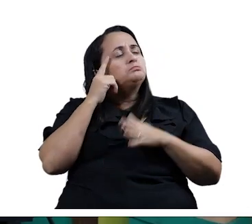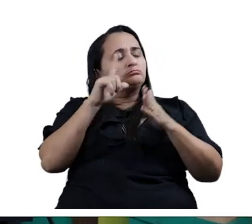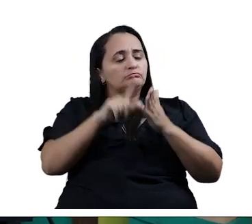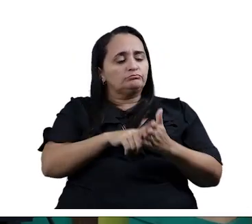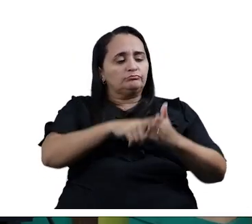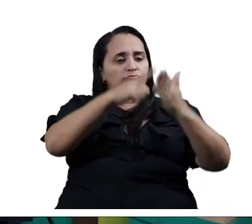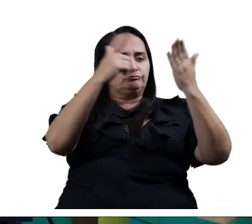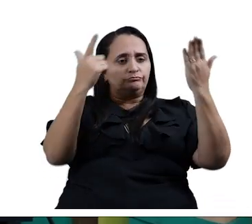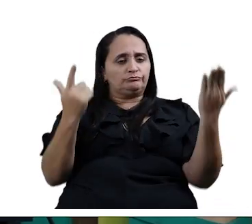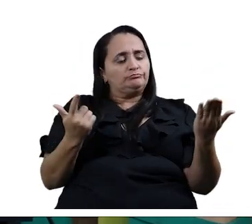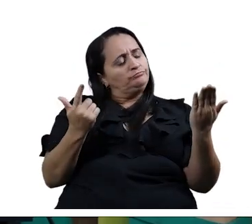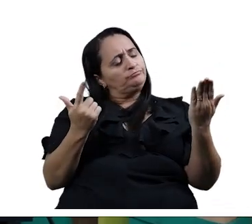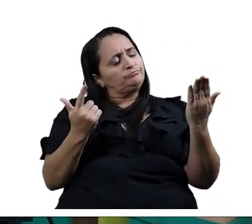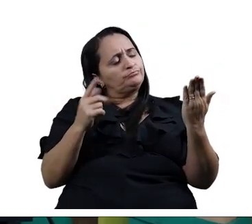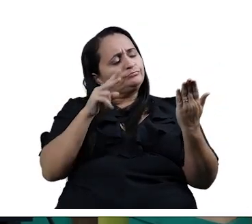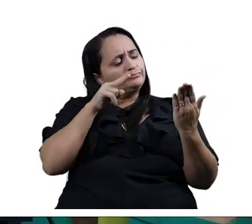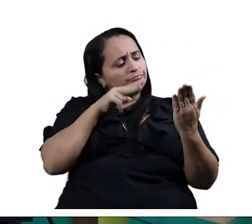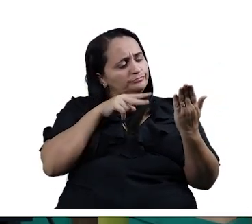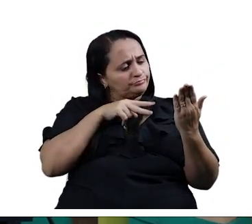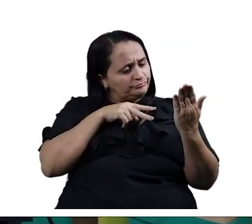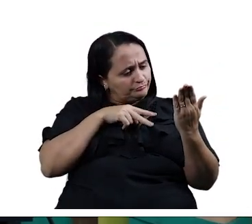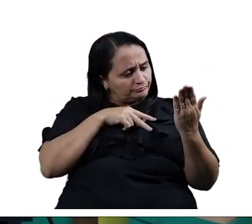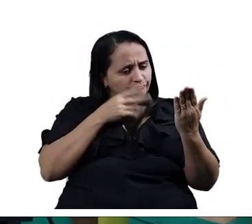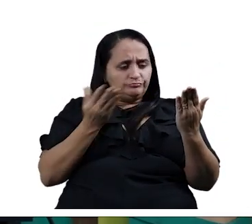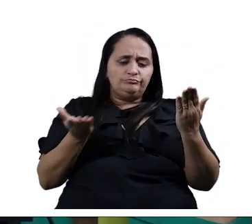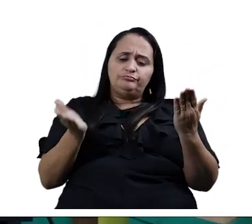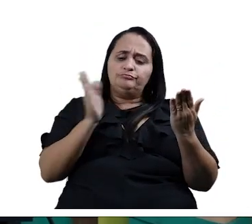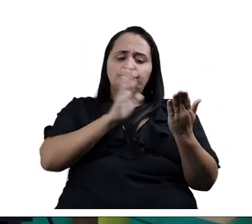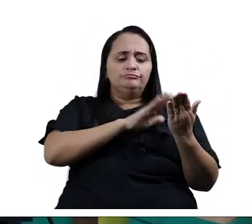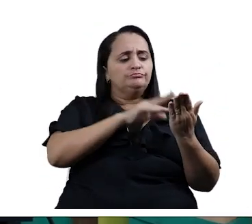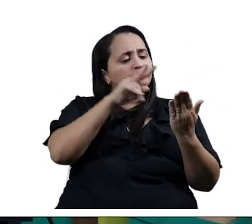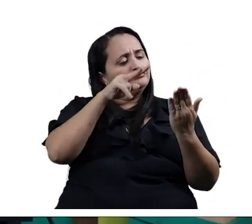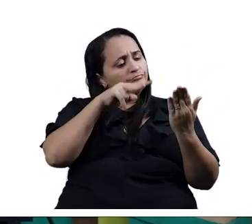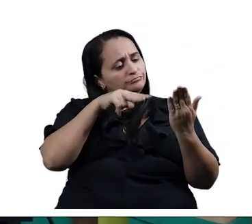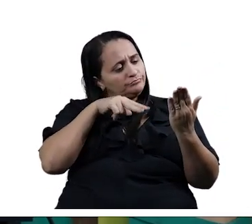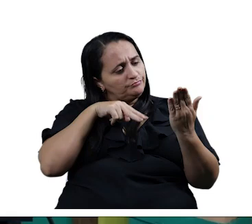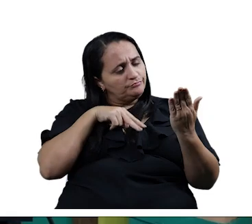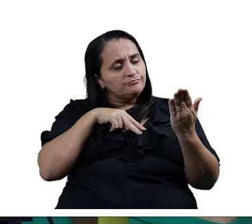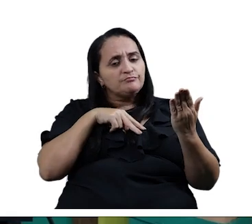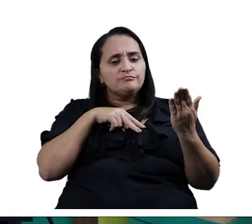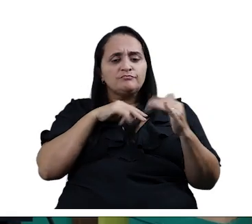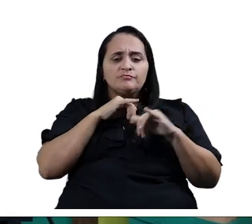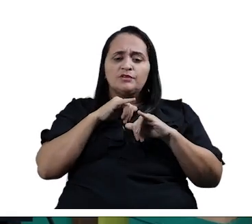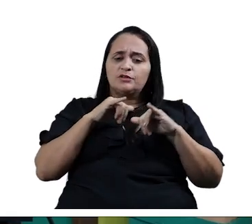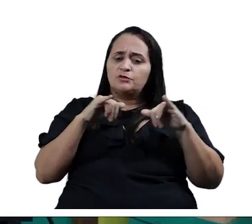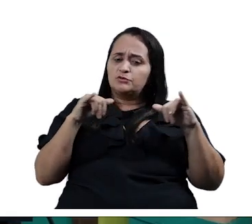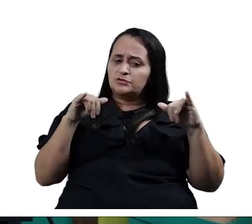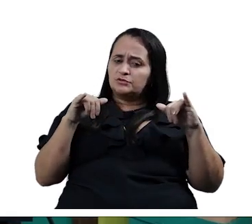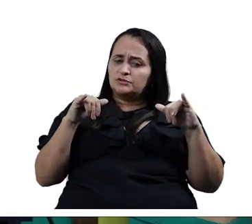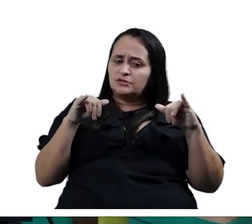aquela reportagem. Mesmo que você está ali passando tempo lendo aquela notícia